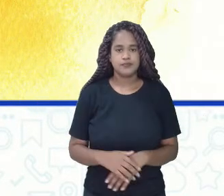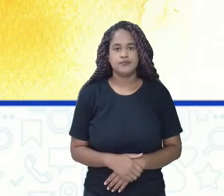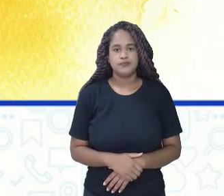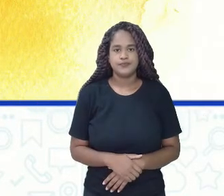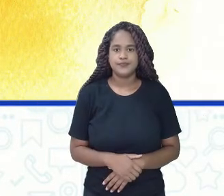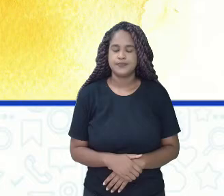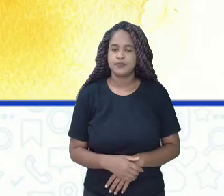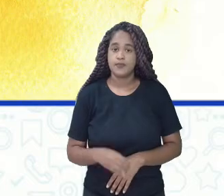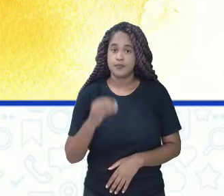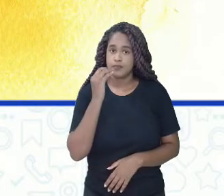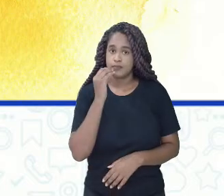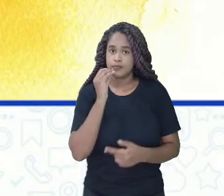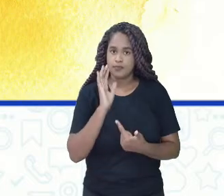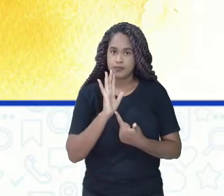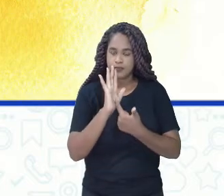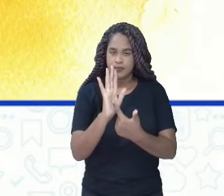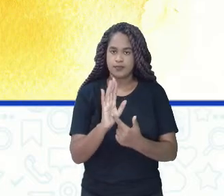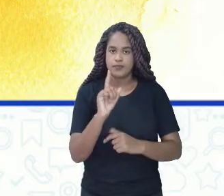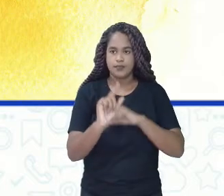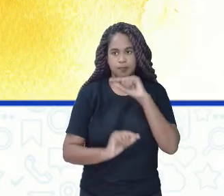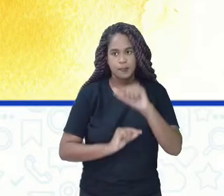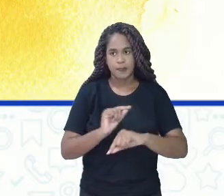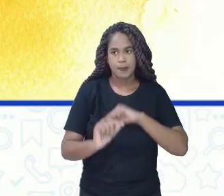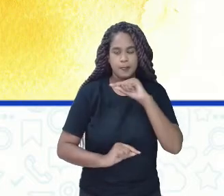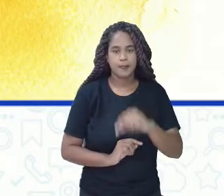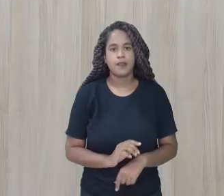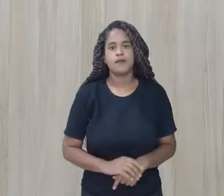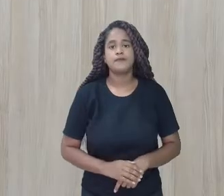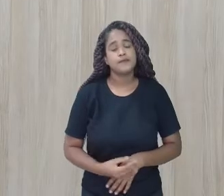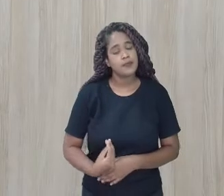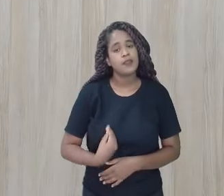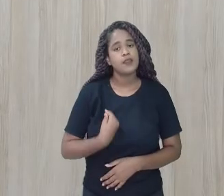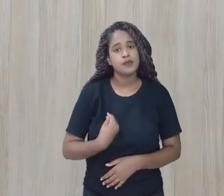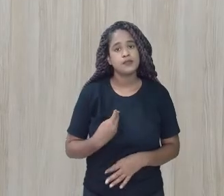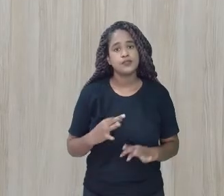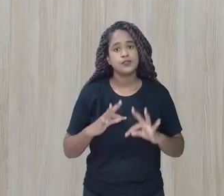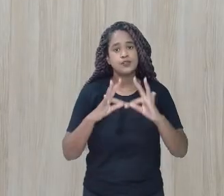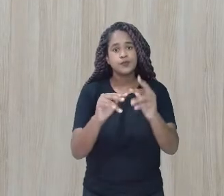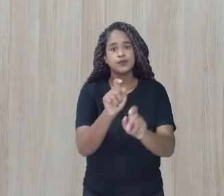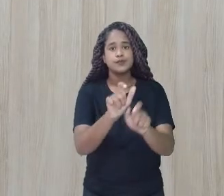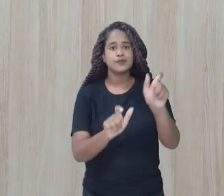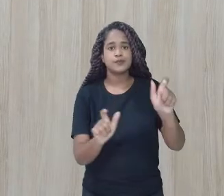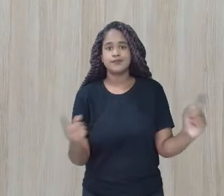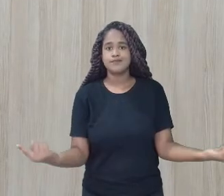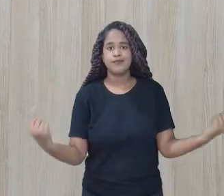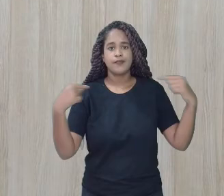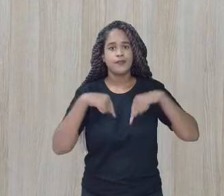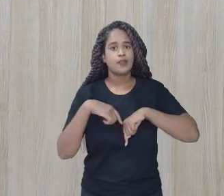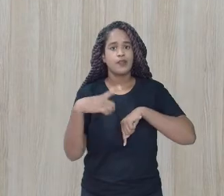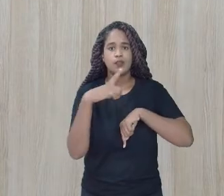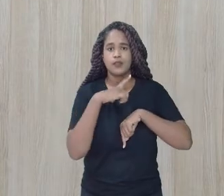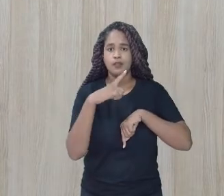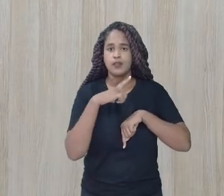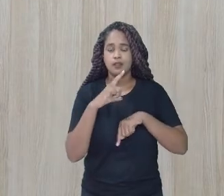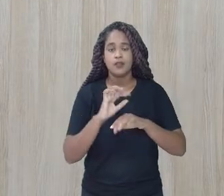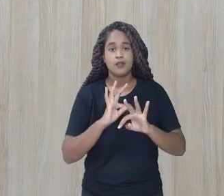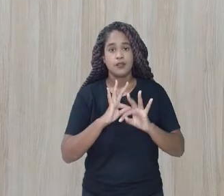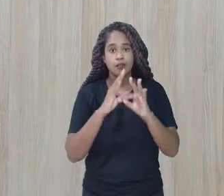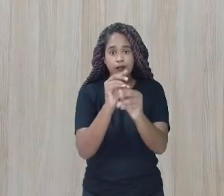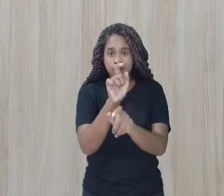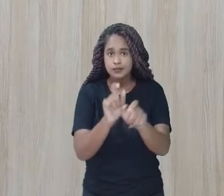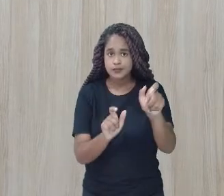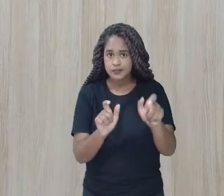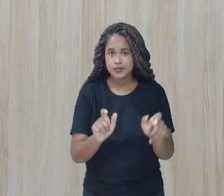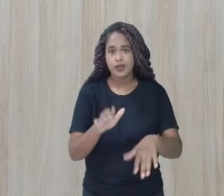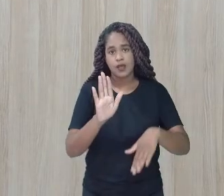tentando mostrar em Um Médico e um Monstro é que isso existe em todos os seres humanos, né? Todos nós estamos sujeitos